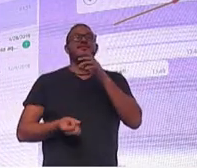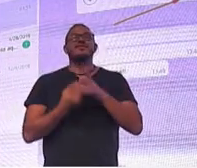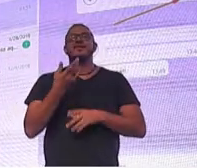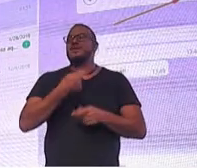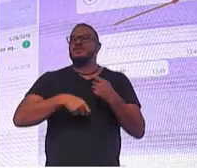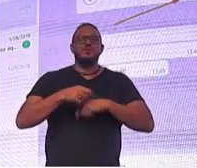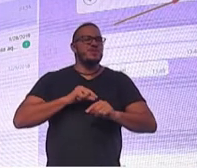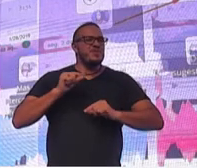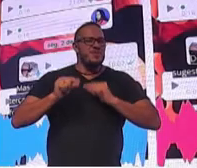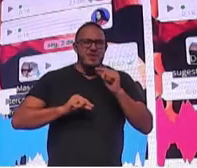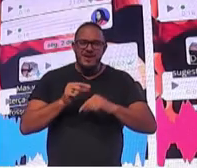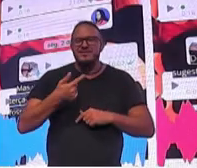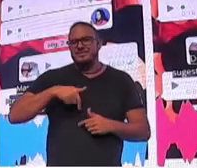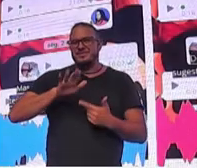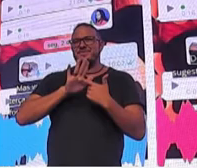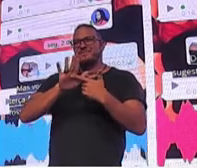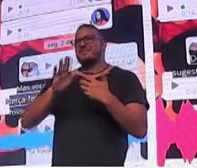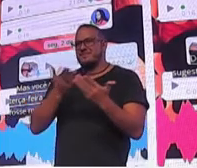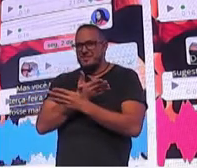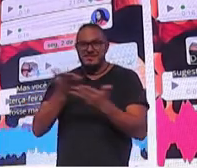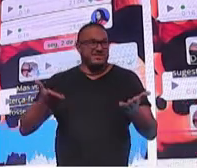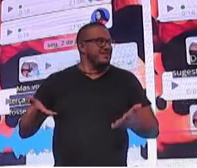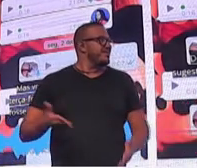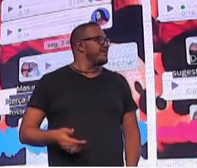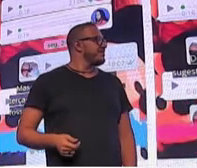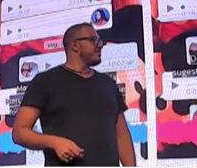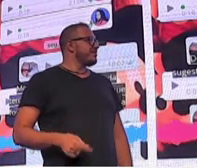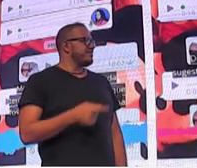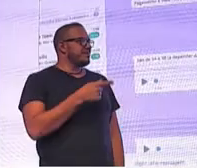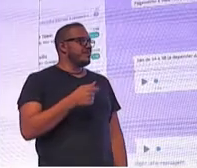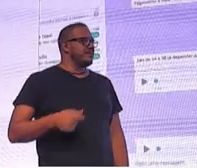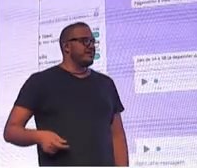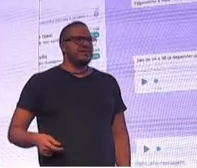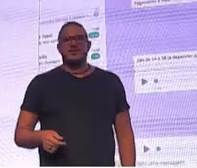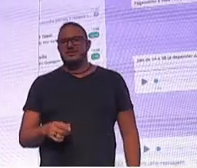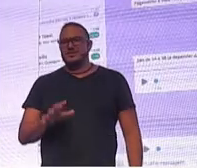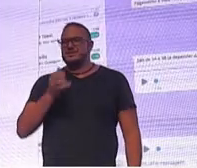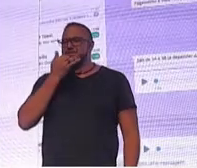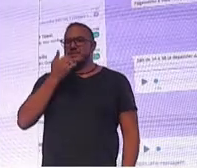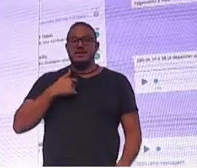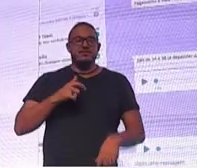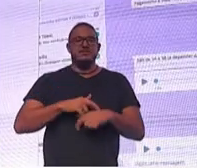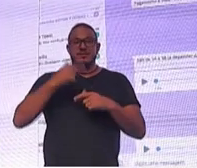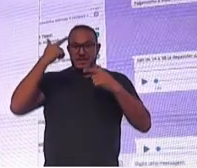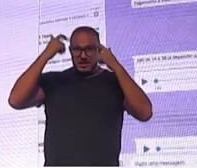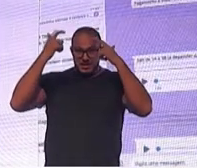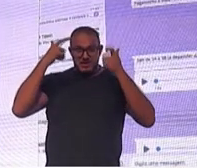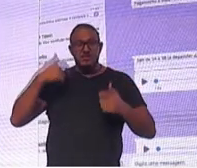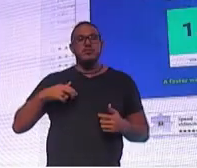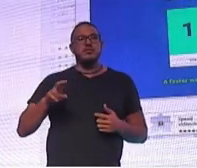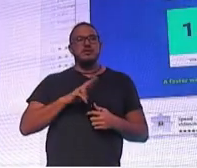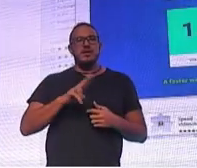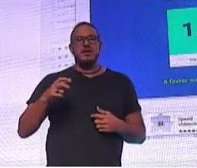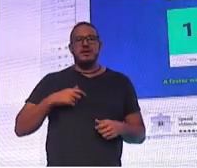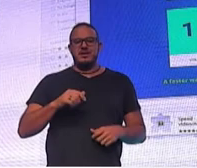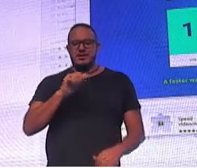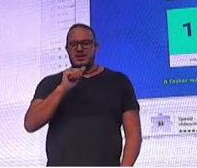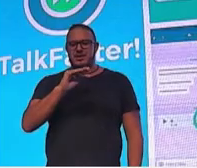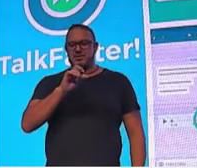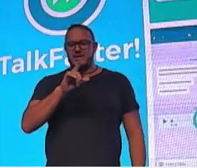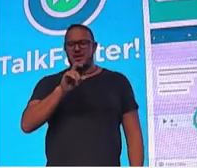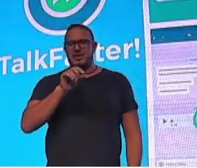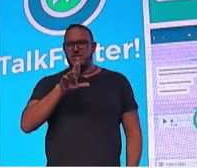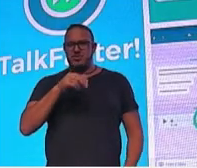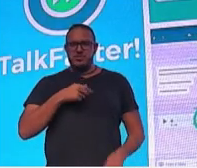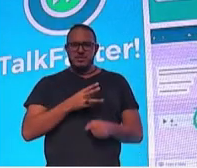negócio, vou mostrar para vocês aqui. Mas você tá achando mal. Vou falar isso aqui porque tá sem tempo. Inventaram um negócio chamado acelerador de áudio de